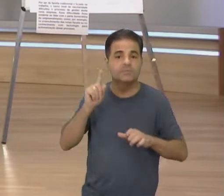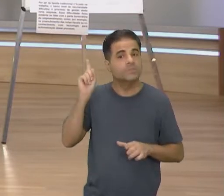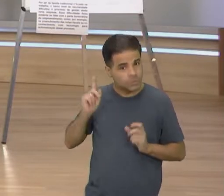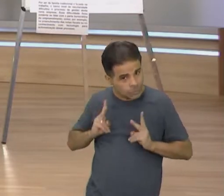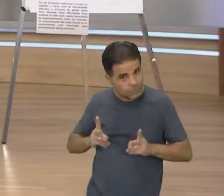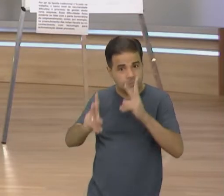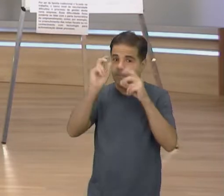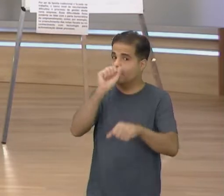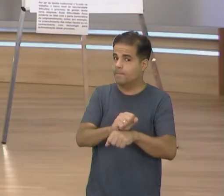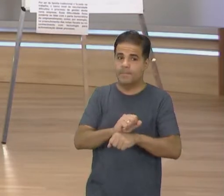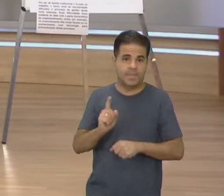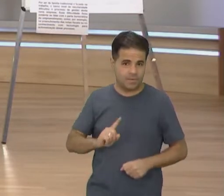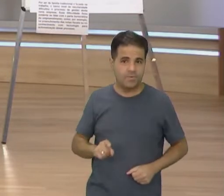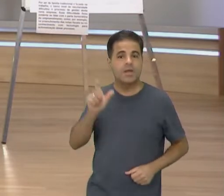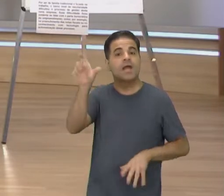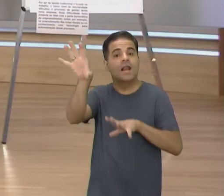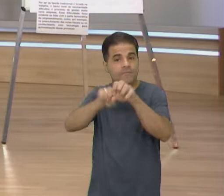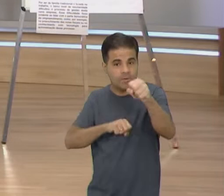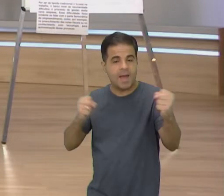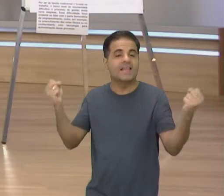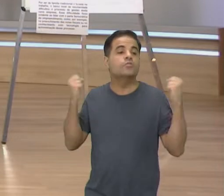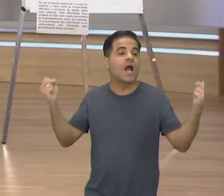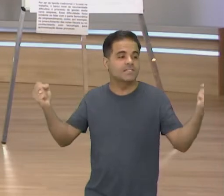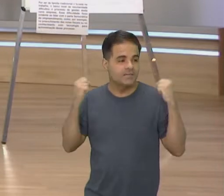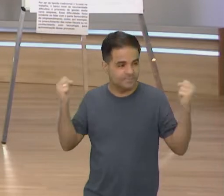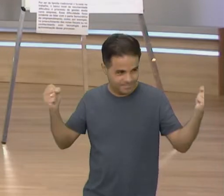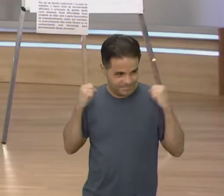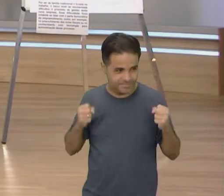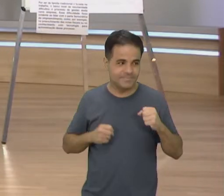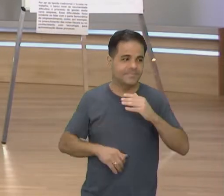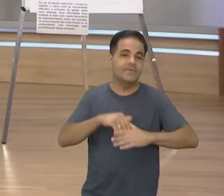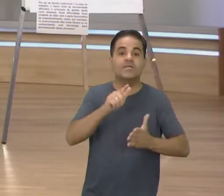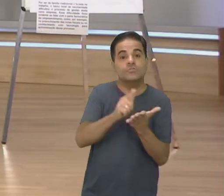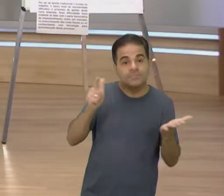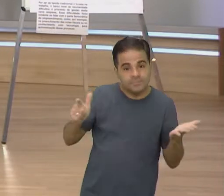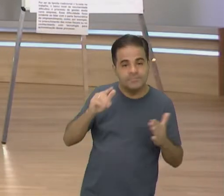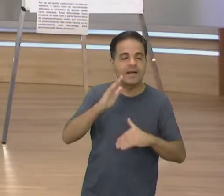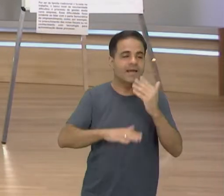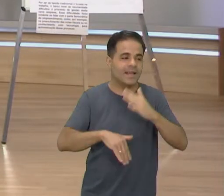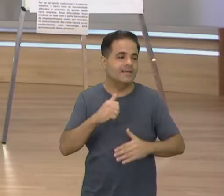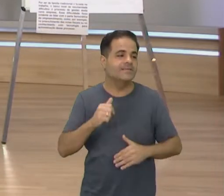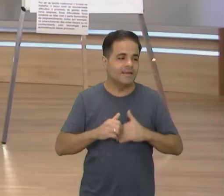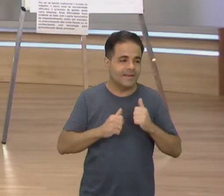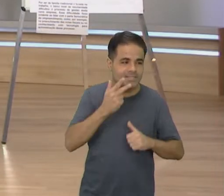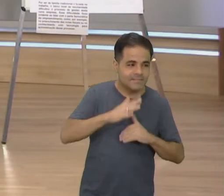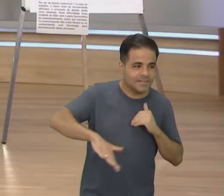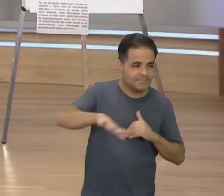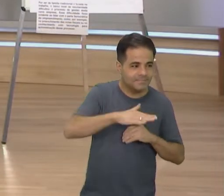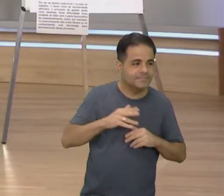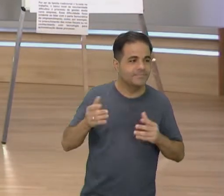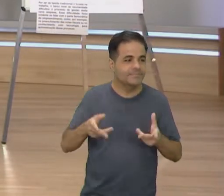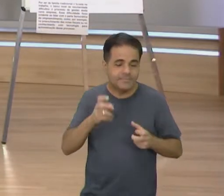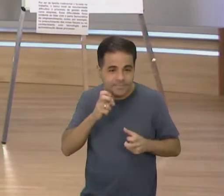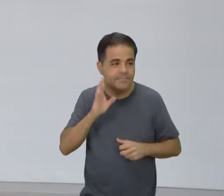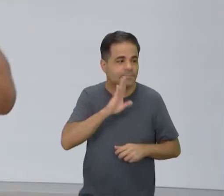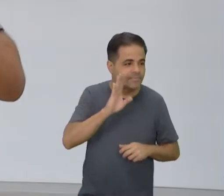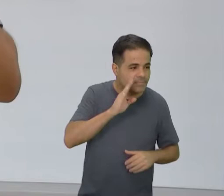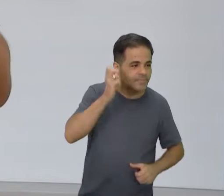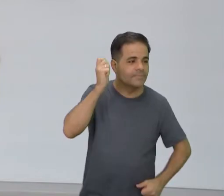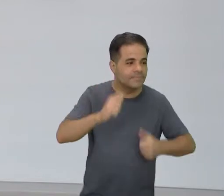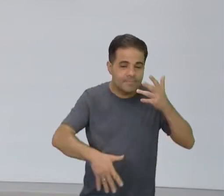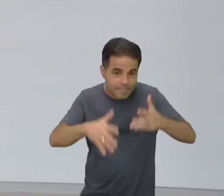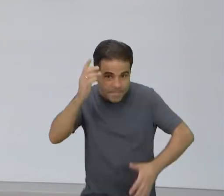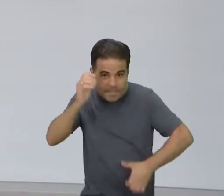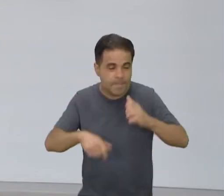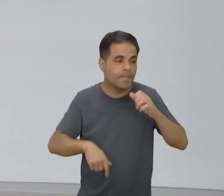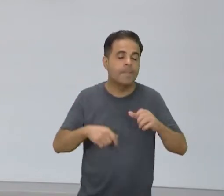ainda continua, ela que é formada em Educação Física e agora está se formando em jornalismo. Sim. Muito legal, né? Então a gente percebeu aí que existem aí várias formas